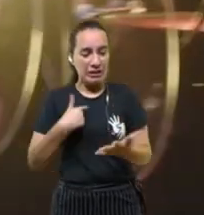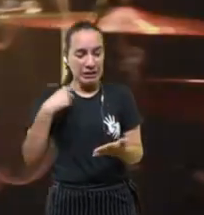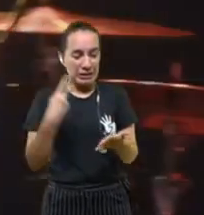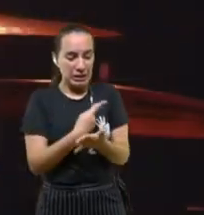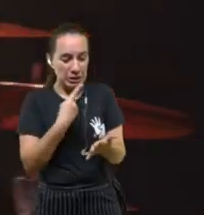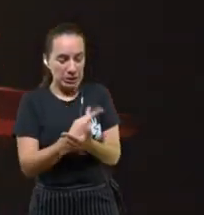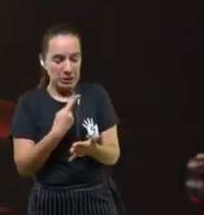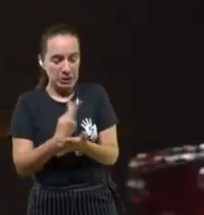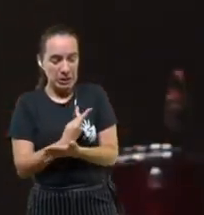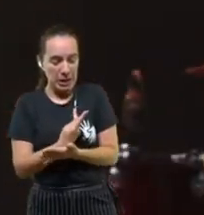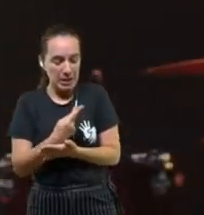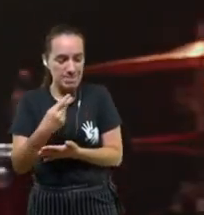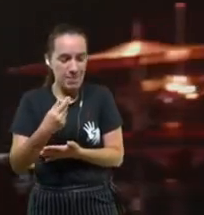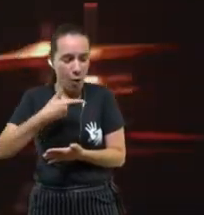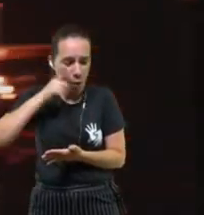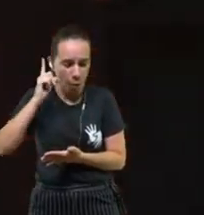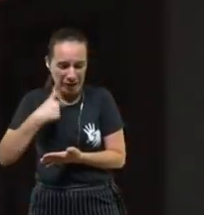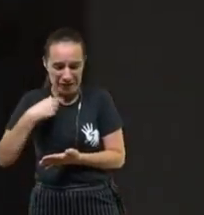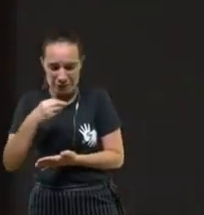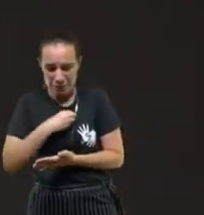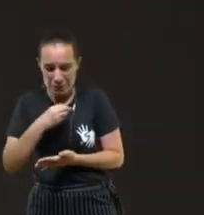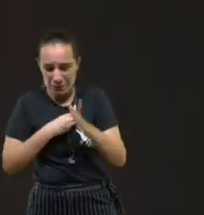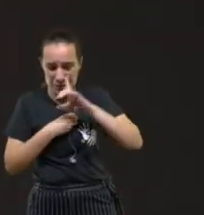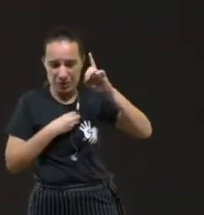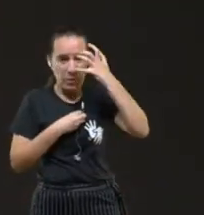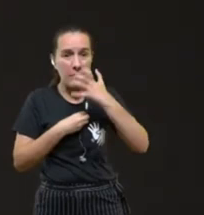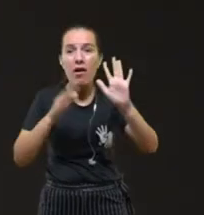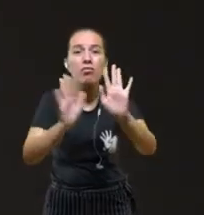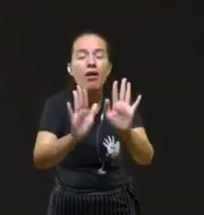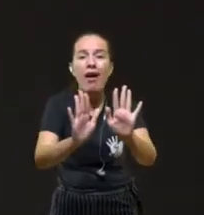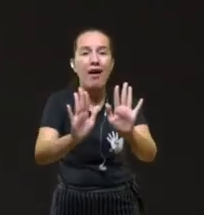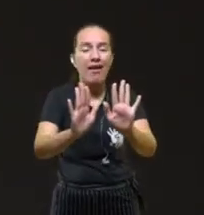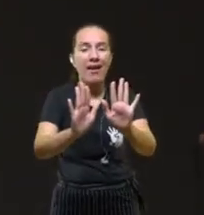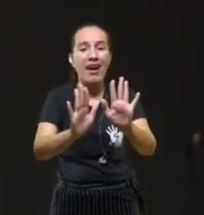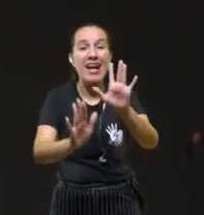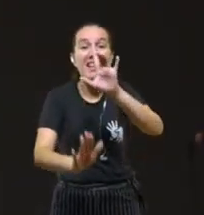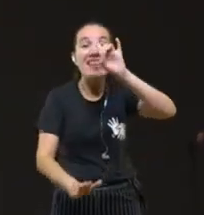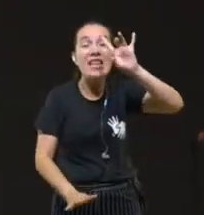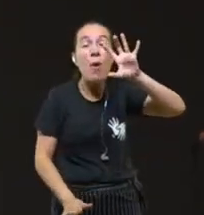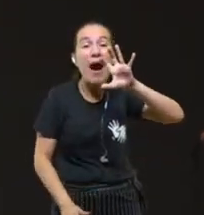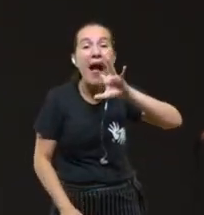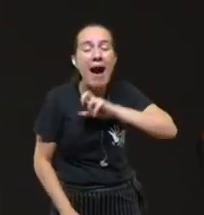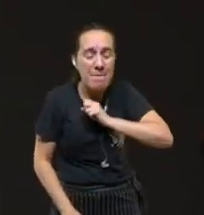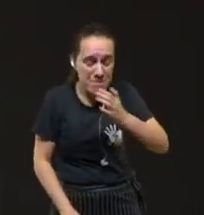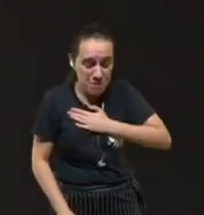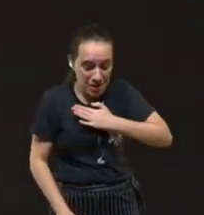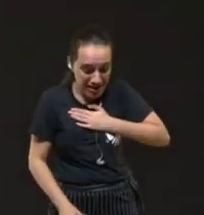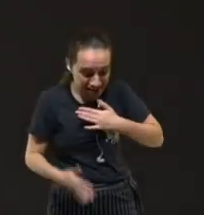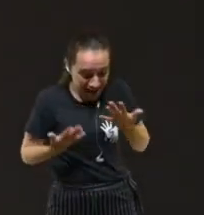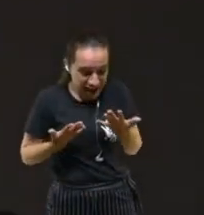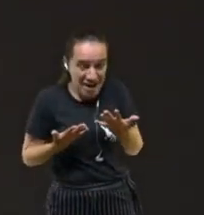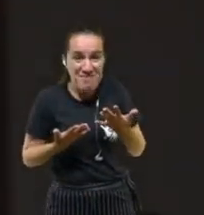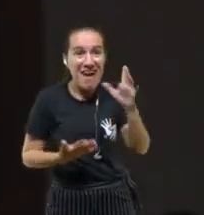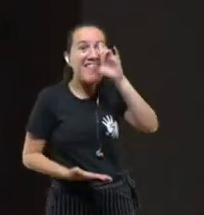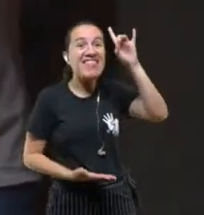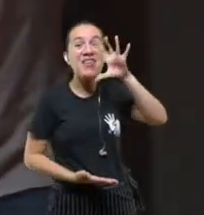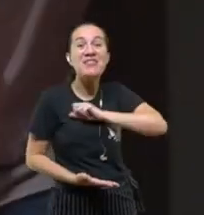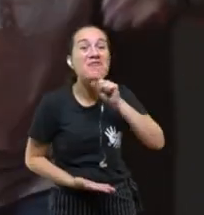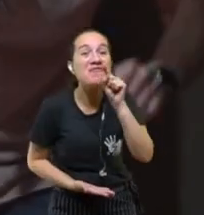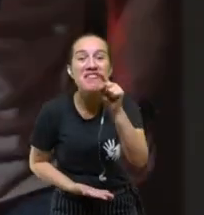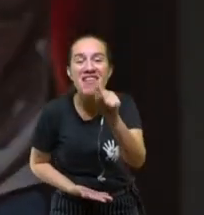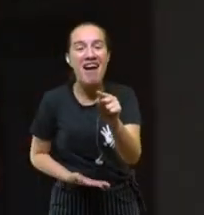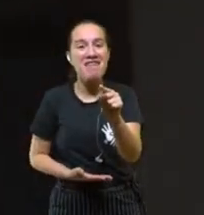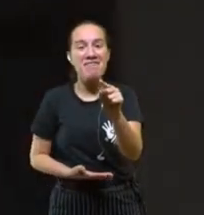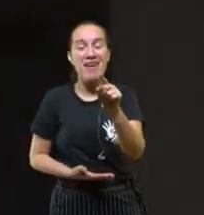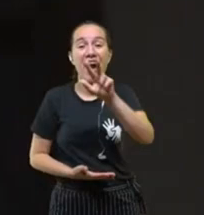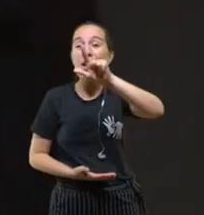pequei ontem. Não é um Deus que fez, não, é um Deus que me ama tanto. Ele me ama tanto como ele